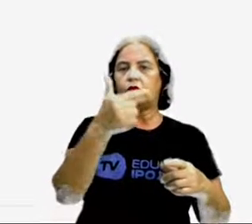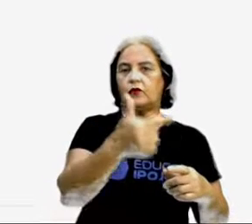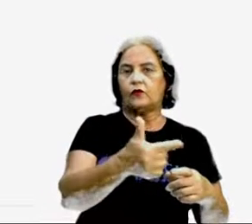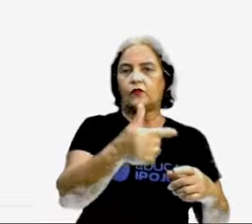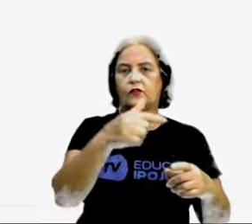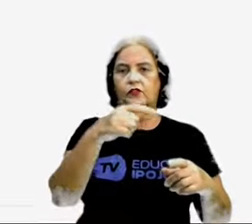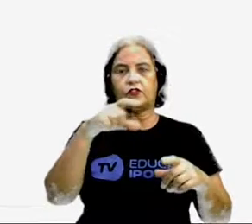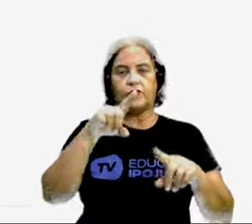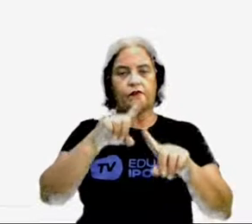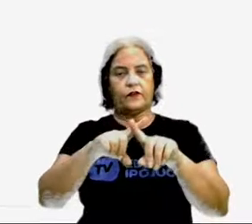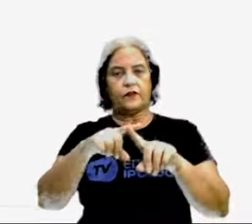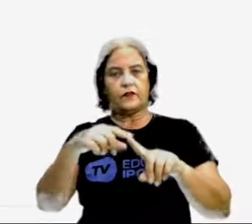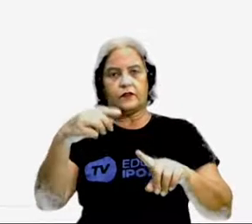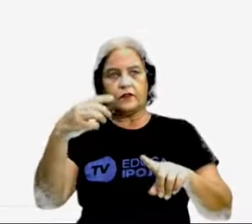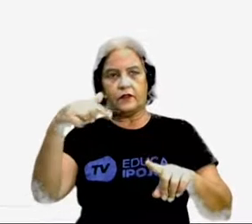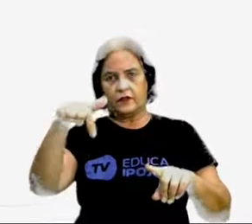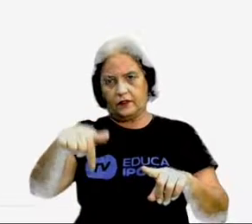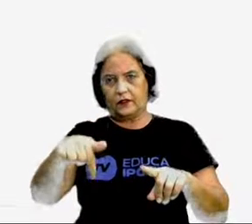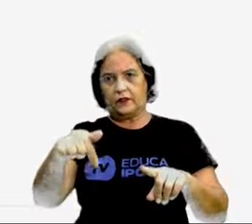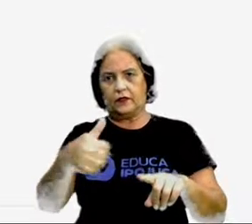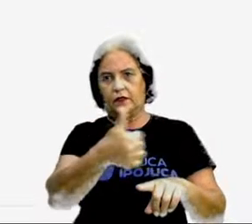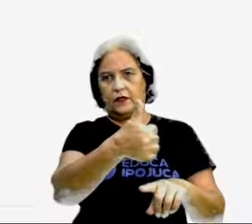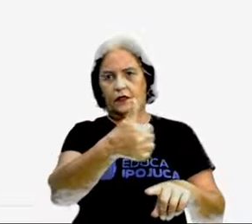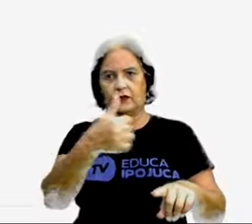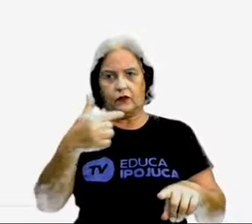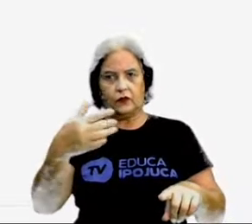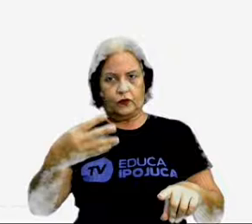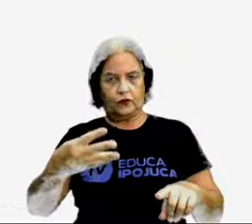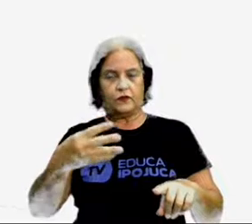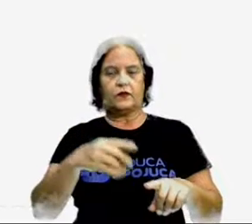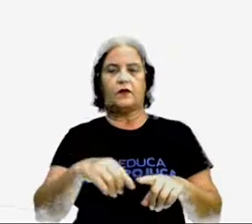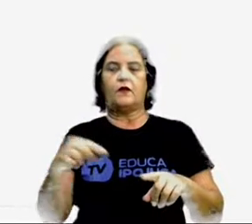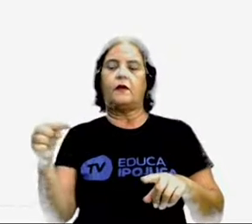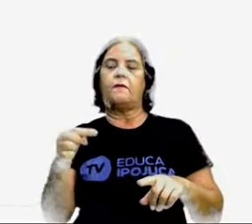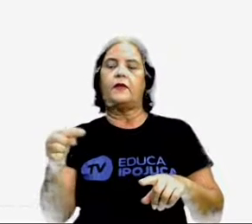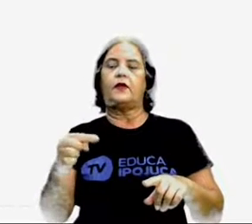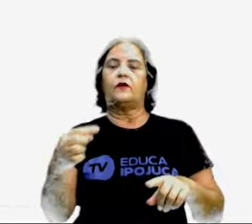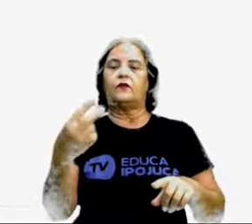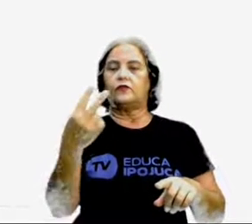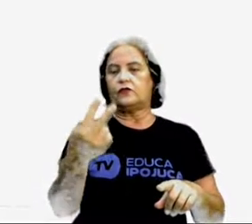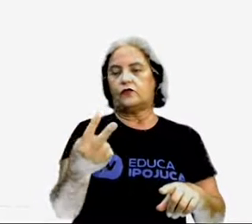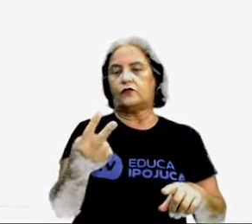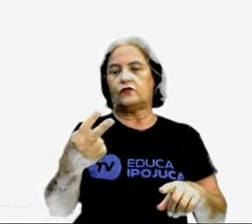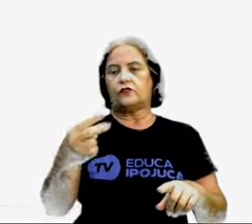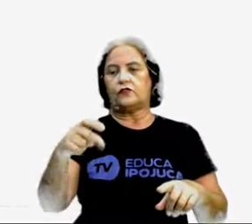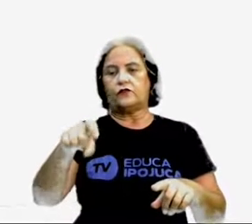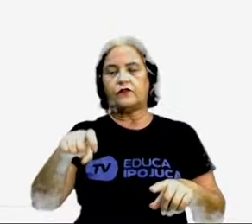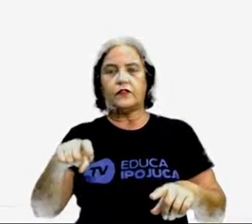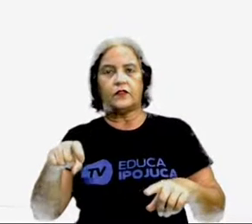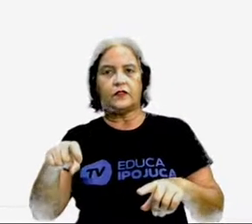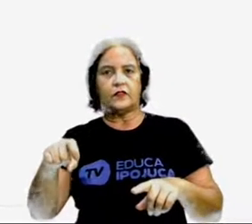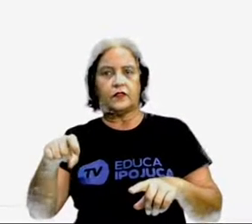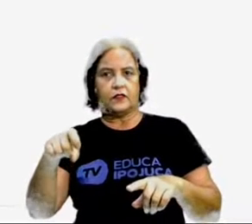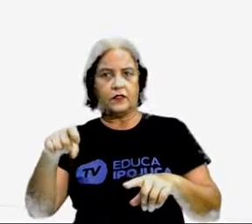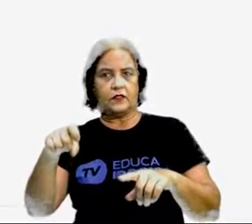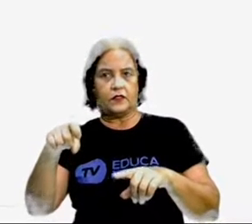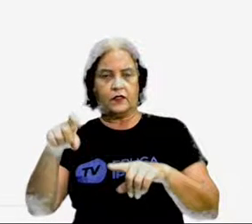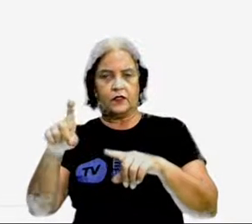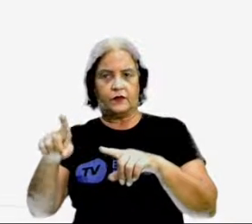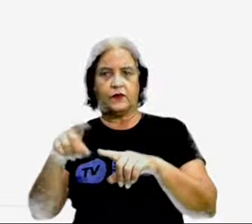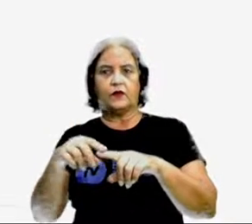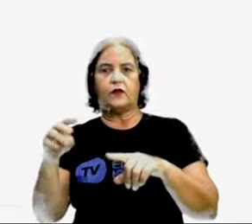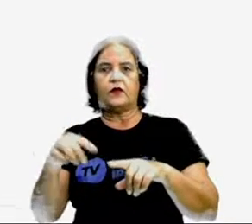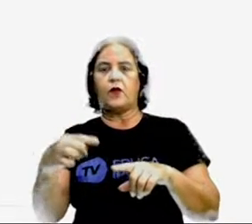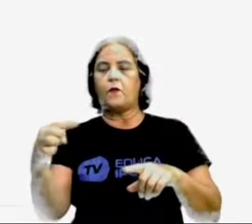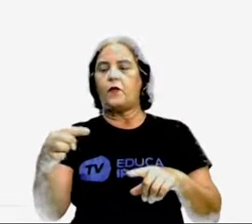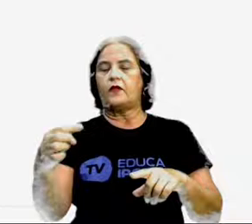7, 14, menos 2 vezes y, menos 2y, mais 4y,